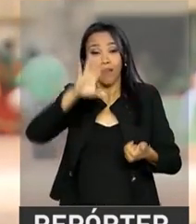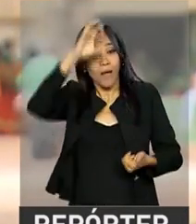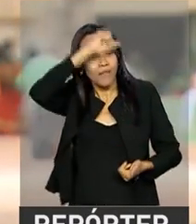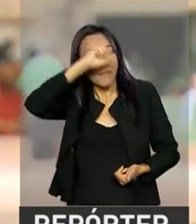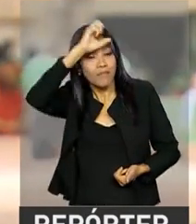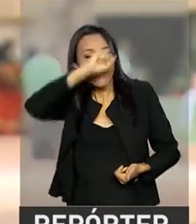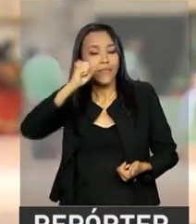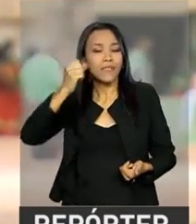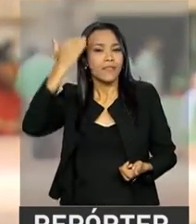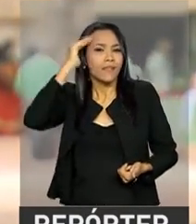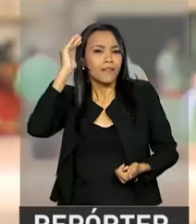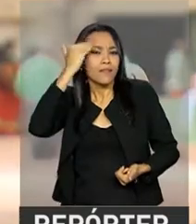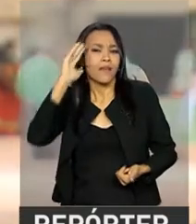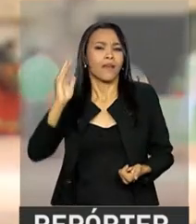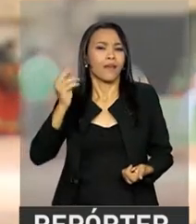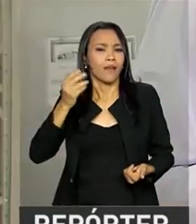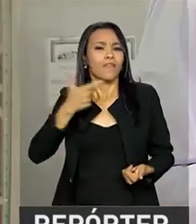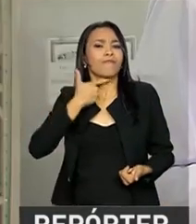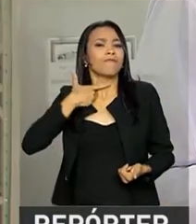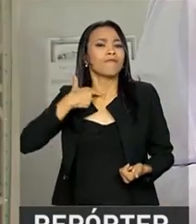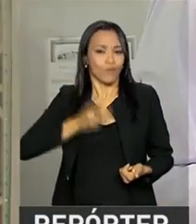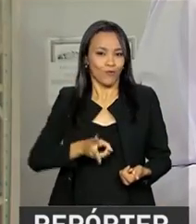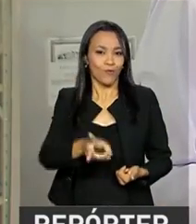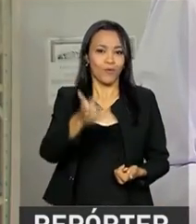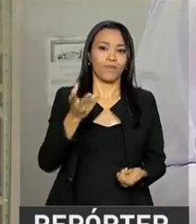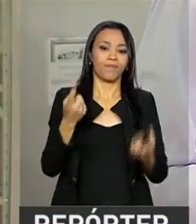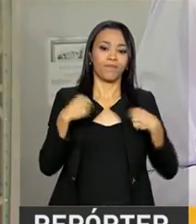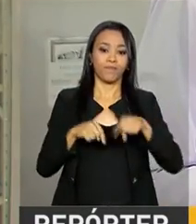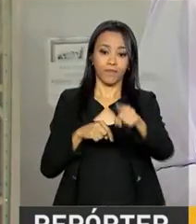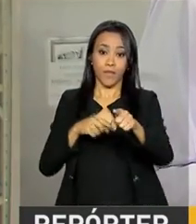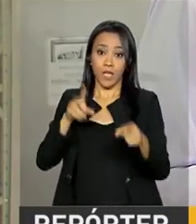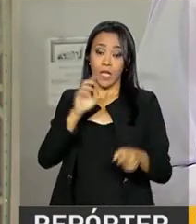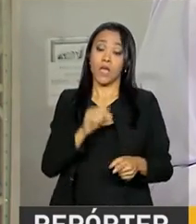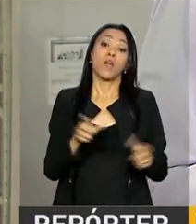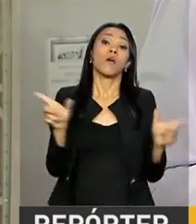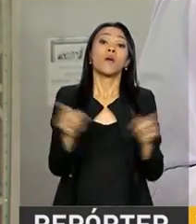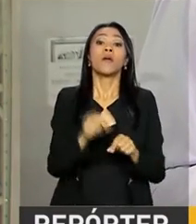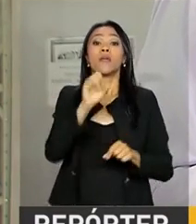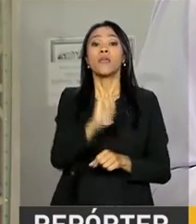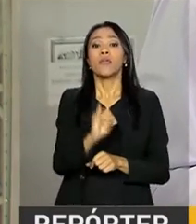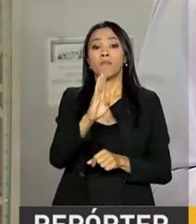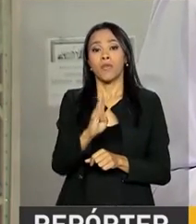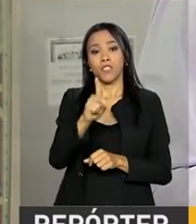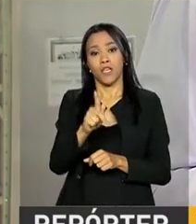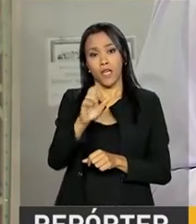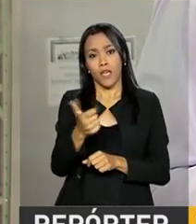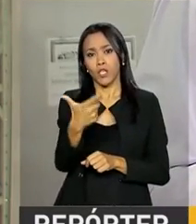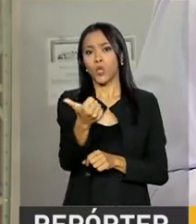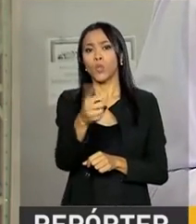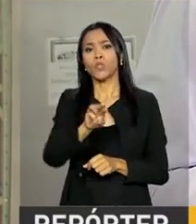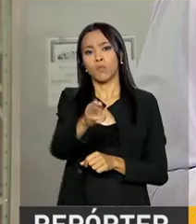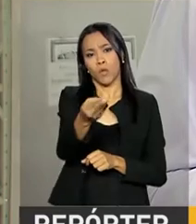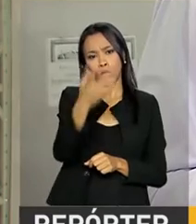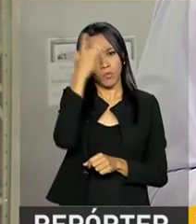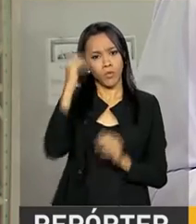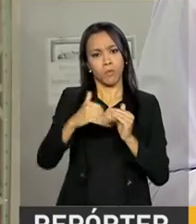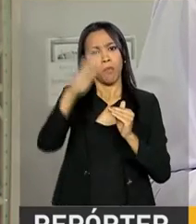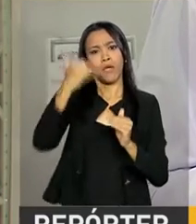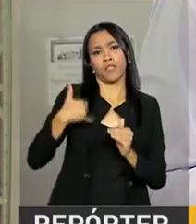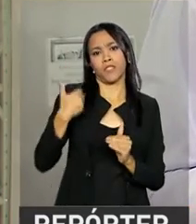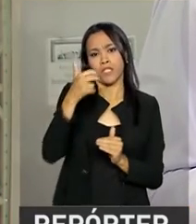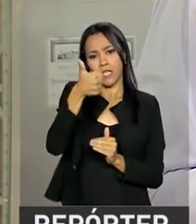mirim aquela vontade de continuar segundo o ibge é no brasil são mais de 12 milhões de pessoas com mais de 15 anos